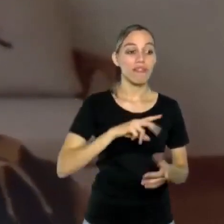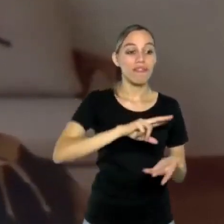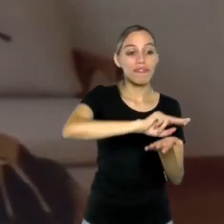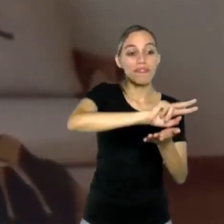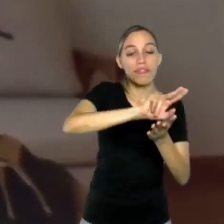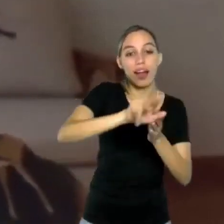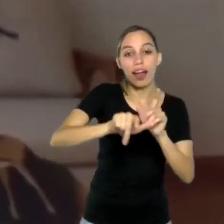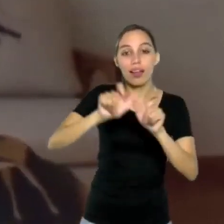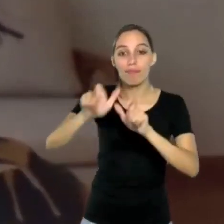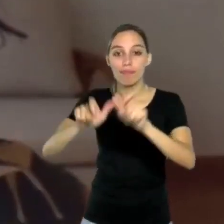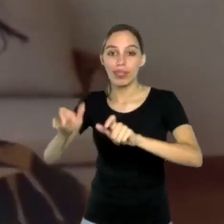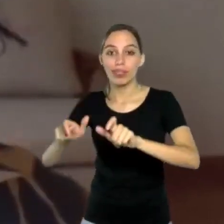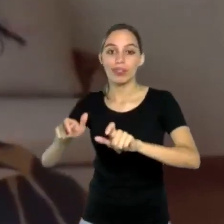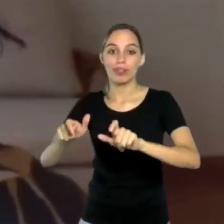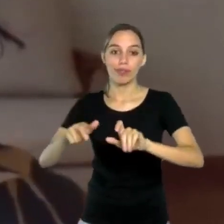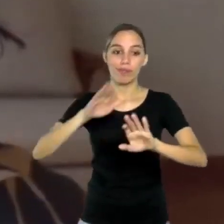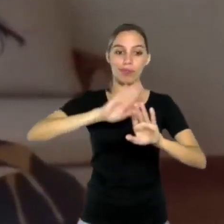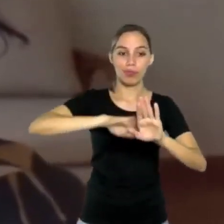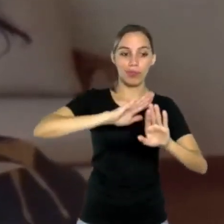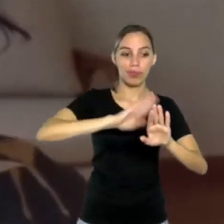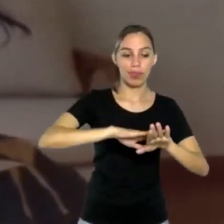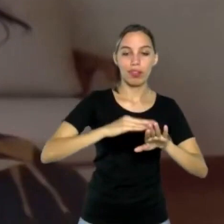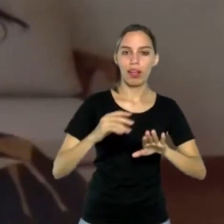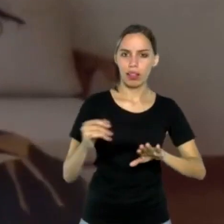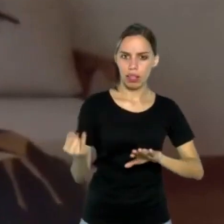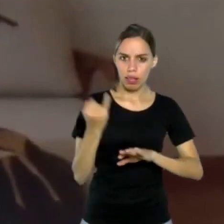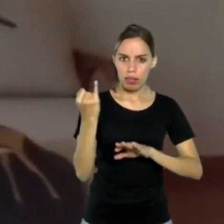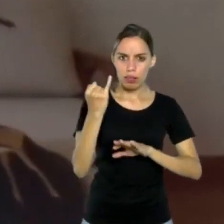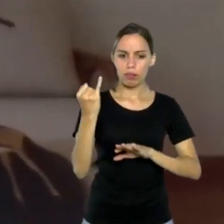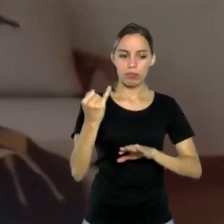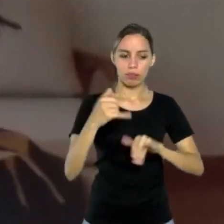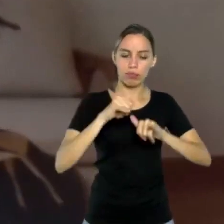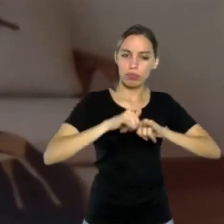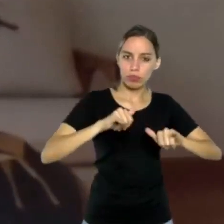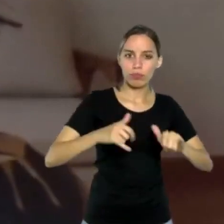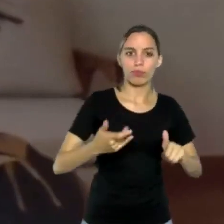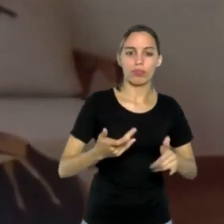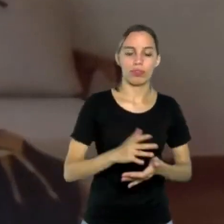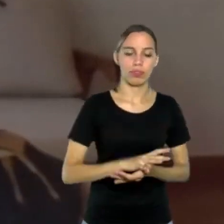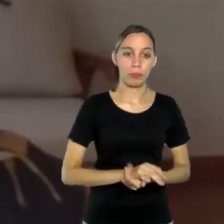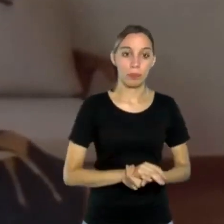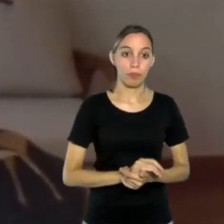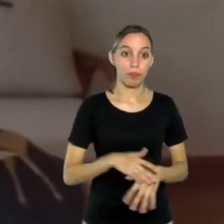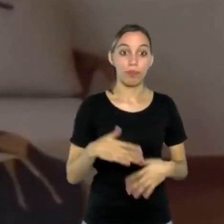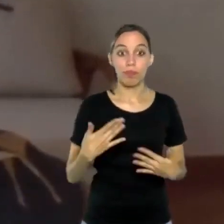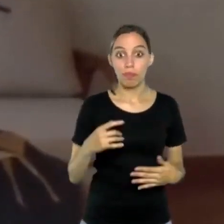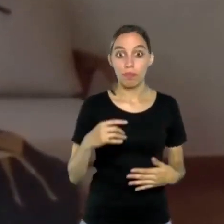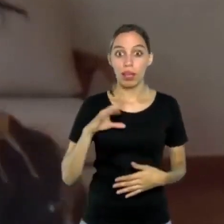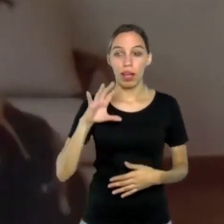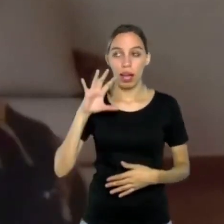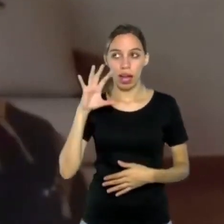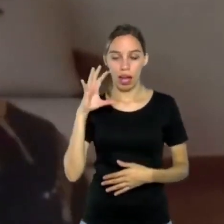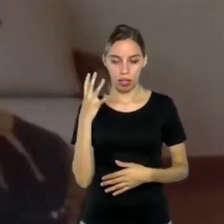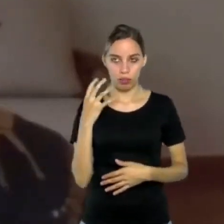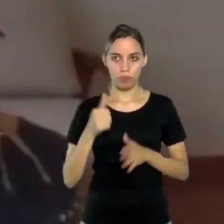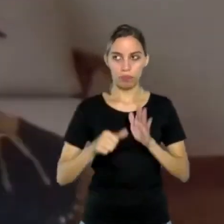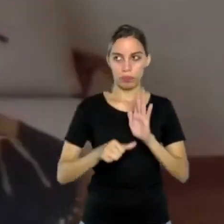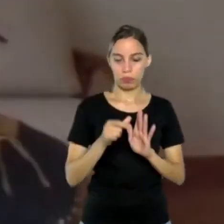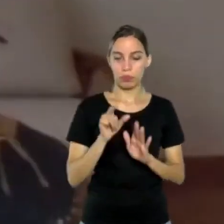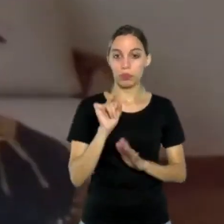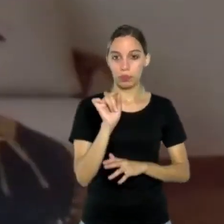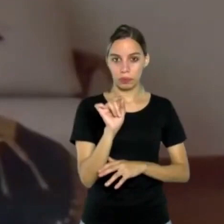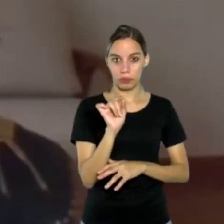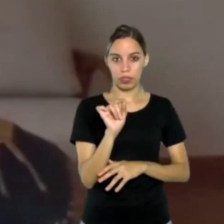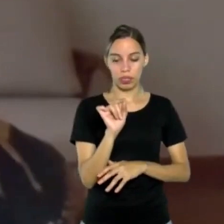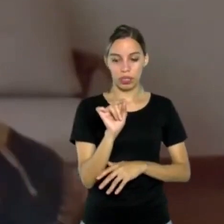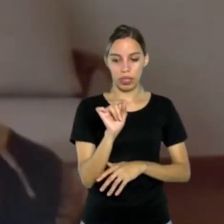relevantes atrás de qualquer publicação dessa, né? E então eu acho que primeiro, assim, a gente tem um momento solitário